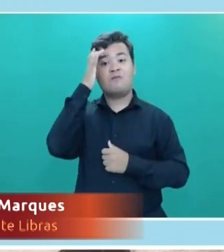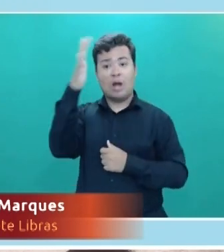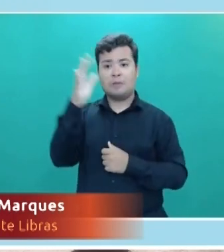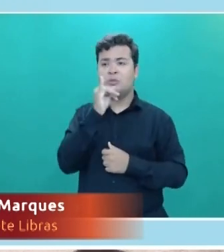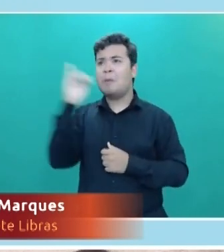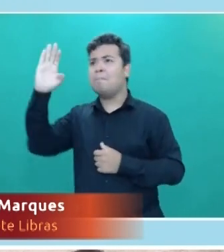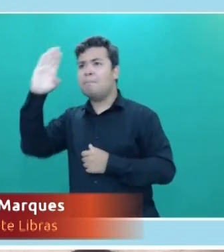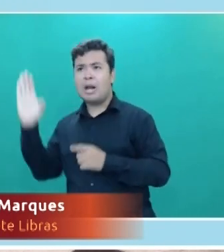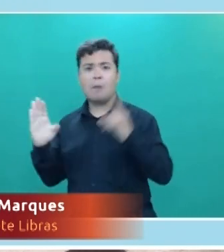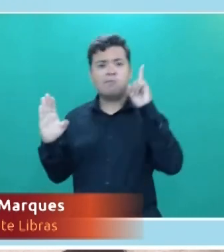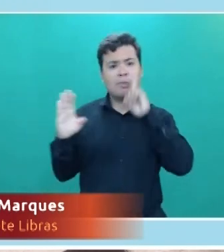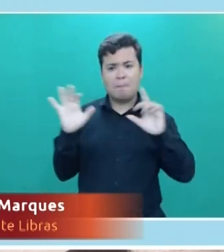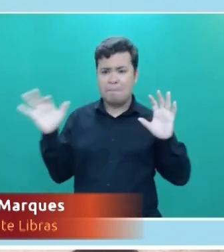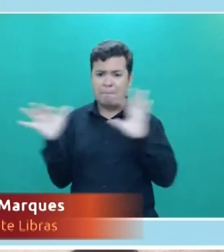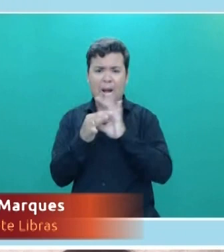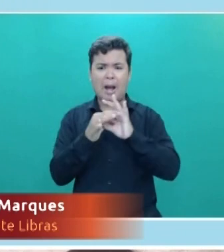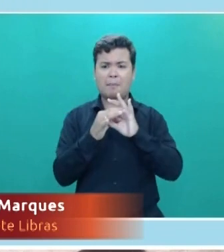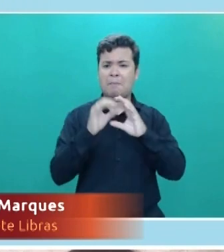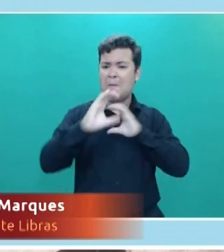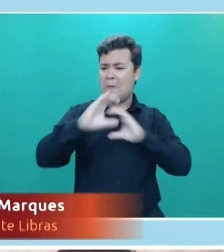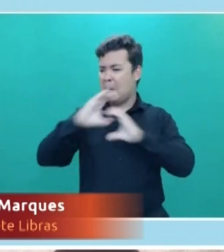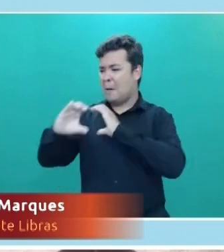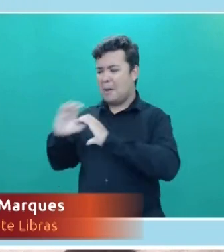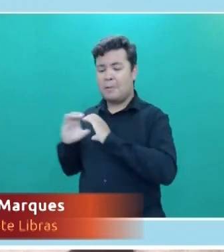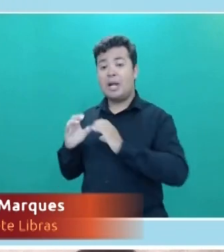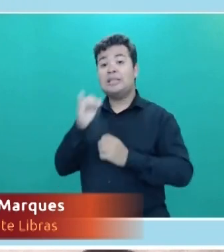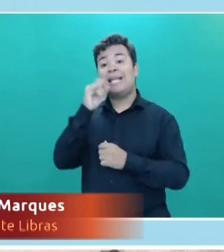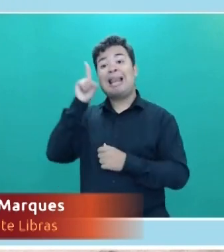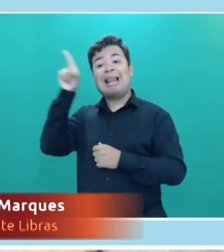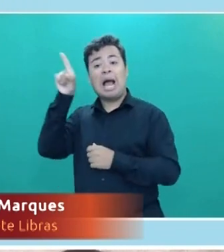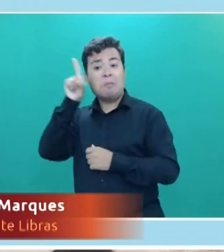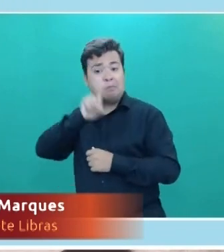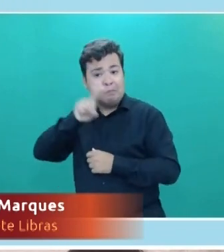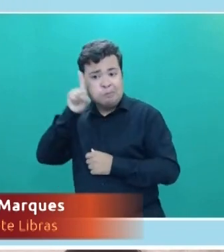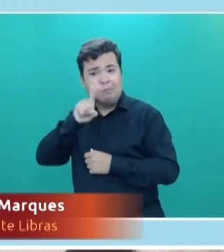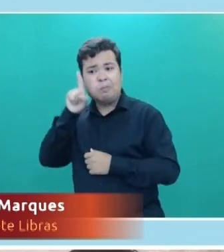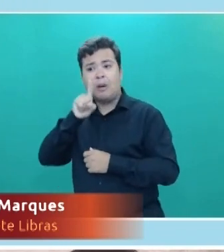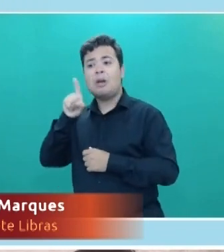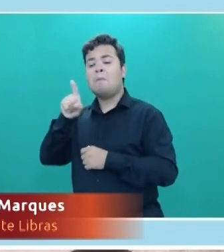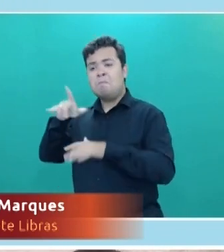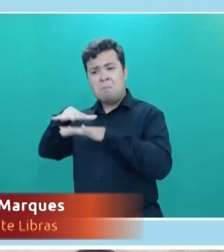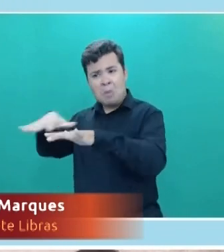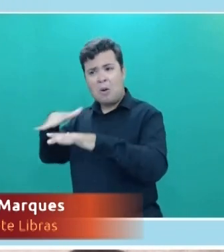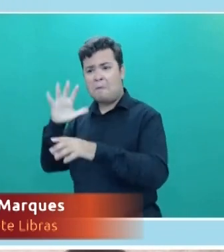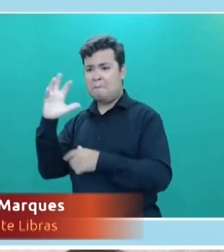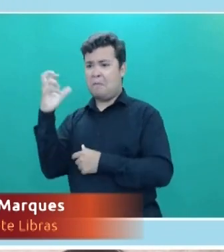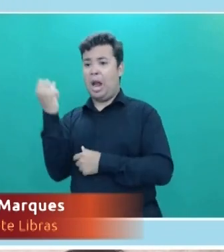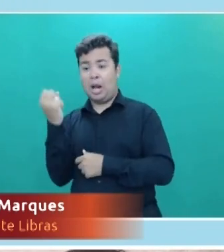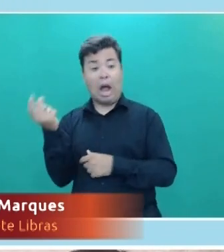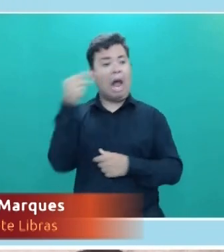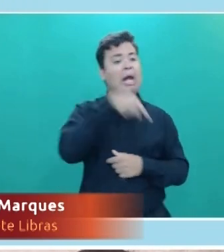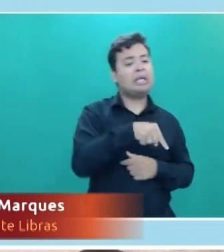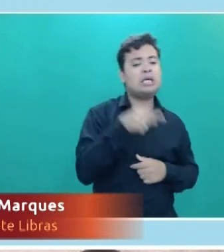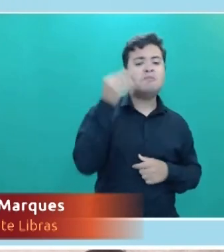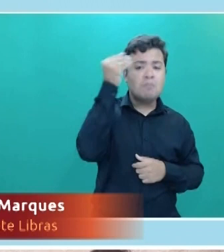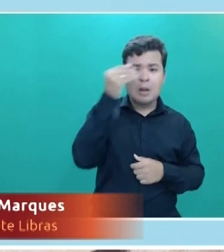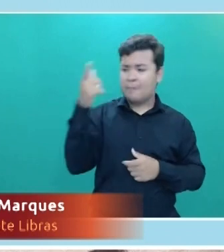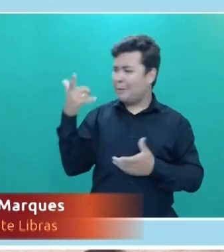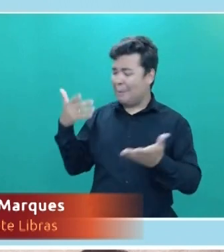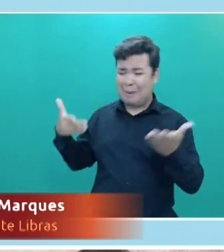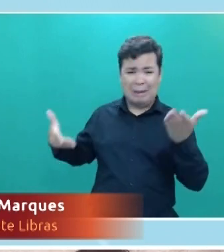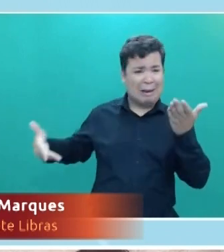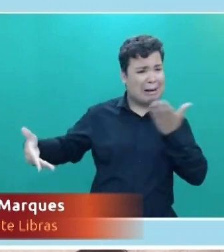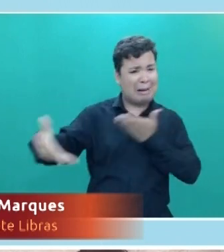Estados Unidos, né? O que acontece lá nos movimentos masculinistas e o que acontece aqui, e troca de experiências, vamos colocar, né, dessa